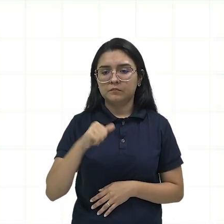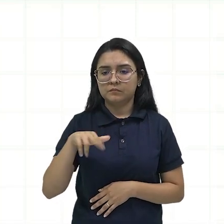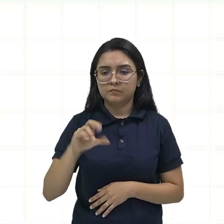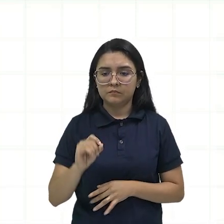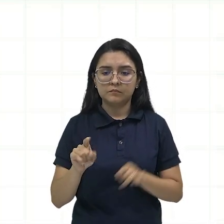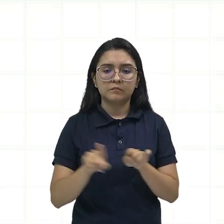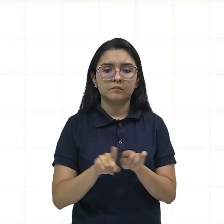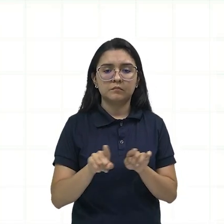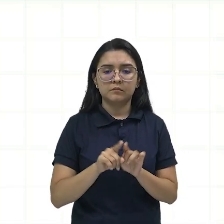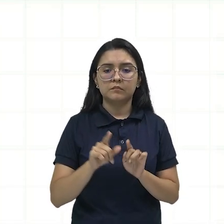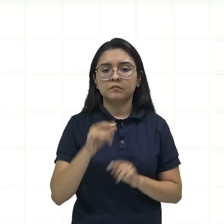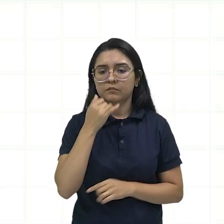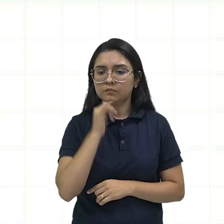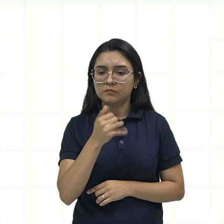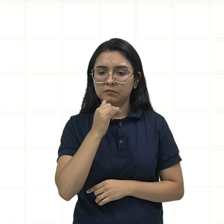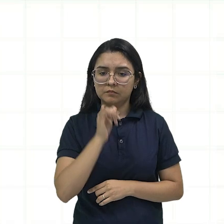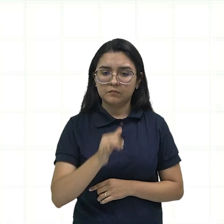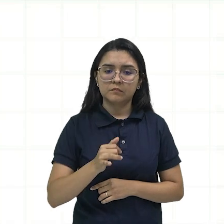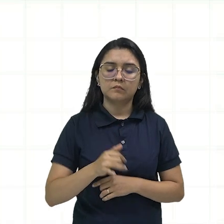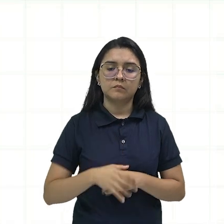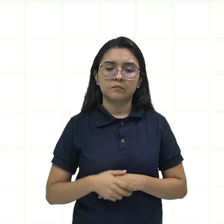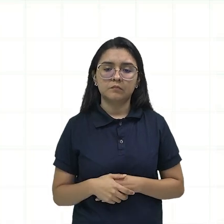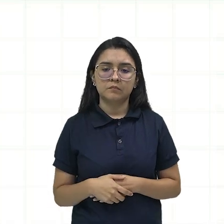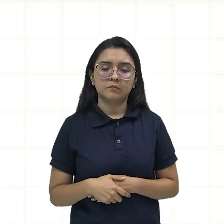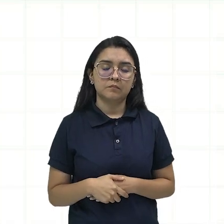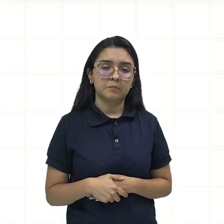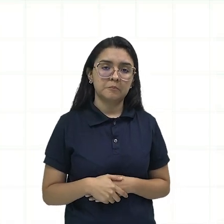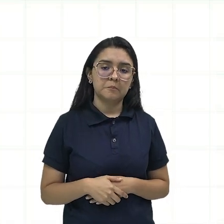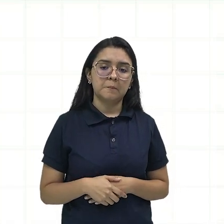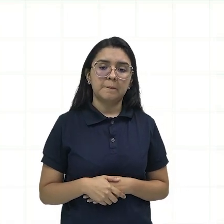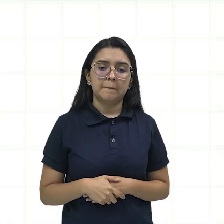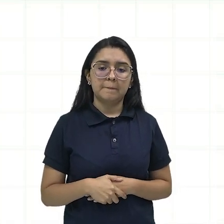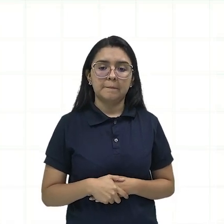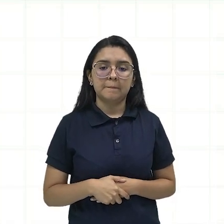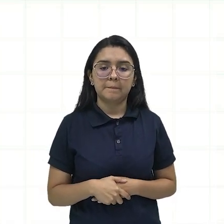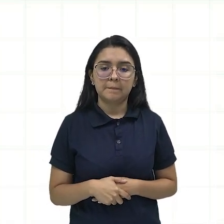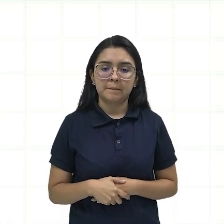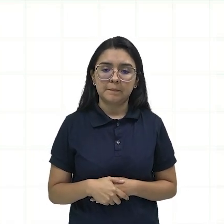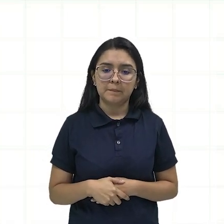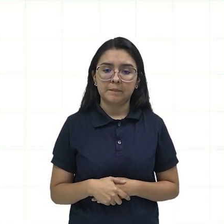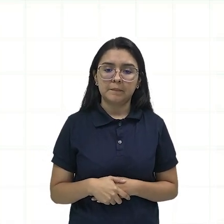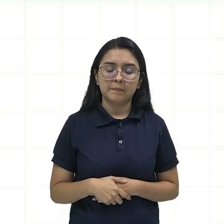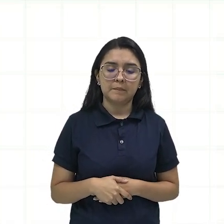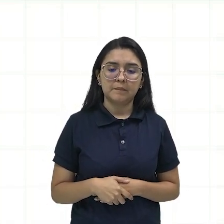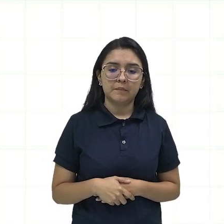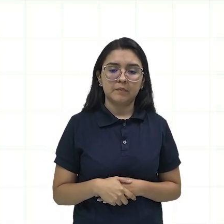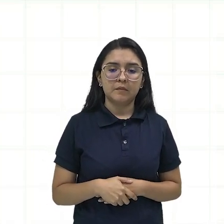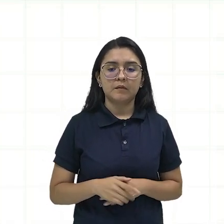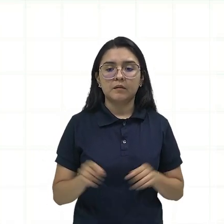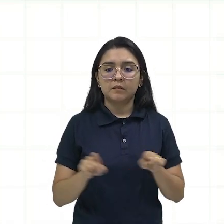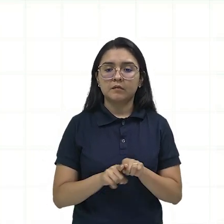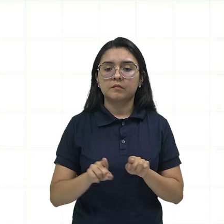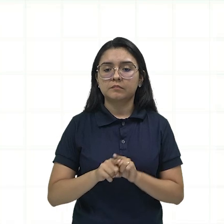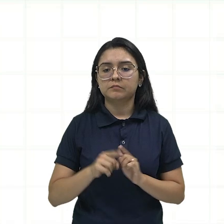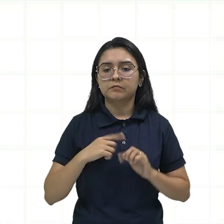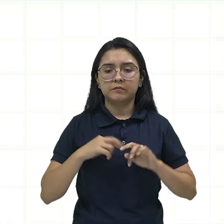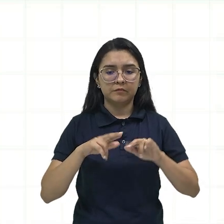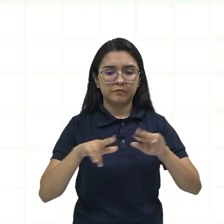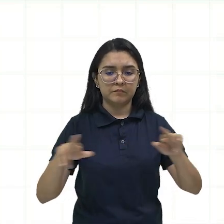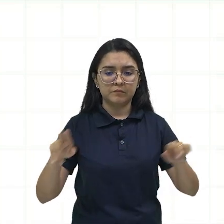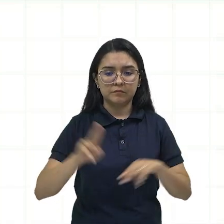poder energético. Olha aí o biometano, né? Tem alto poder energético e usos